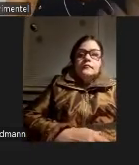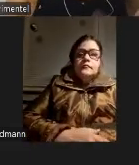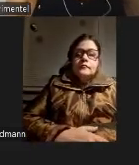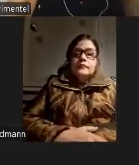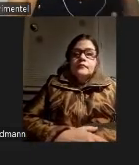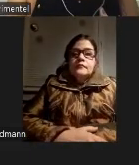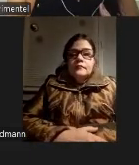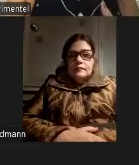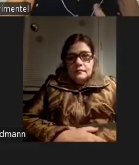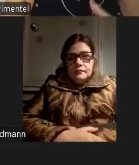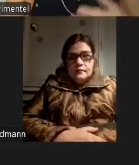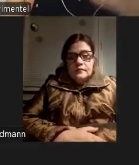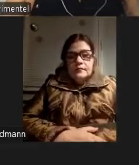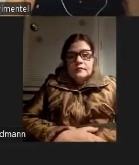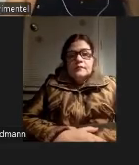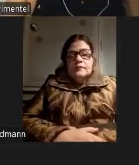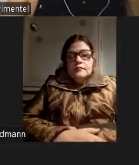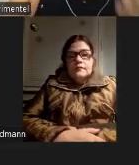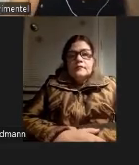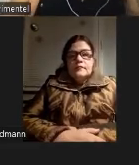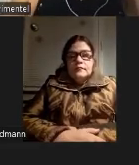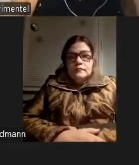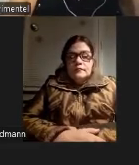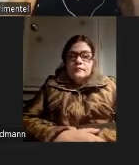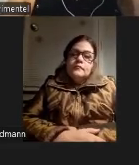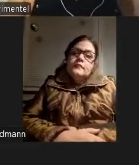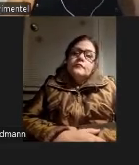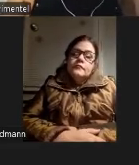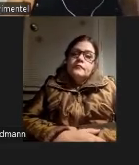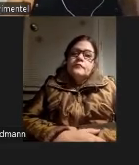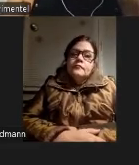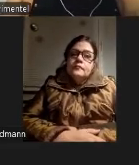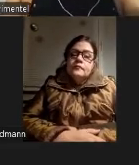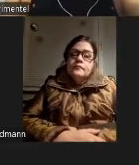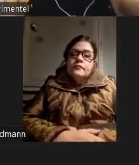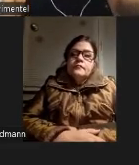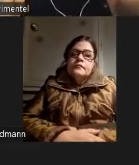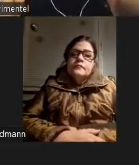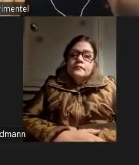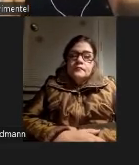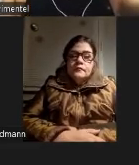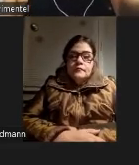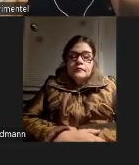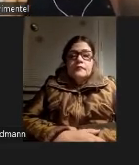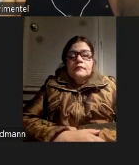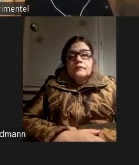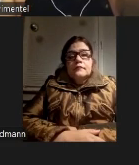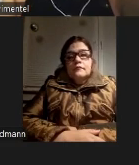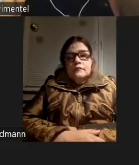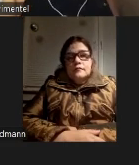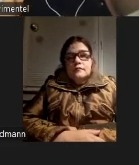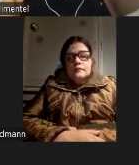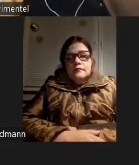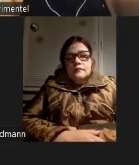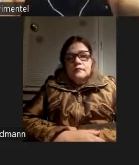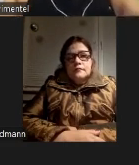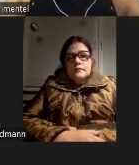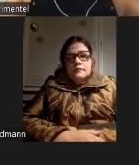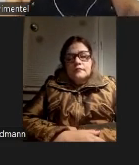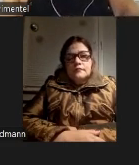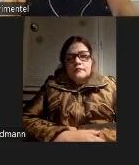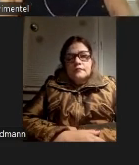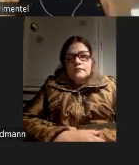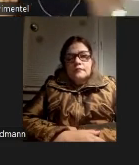maneira preventiva. A gente precisa tomar conta do sono, a gente vai comprando qualidade de vida e saúde para a